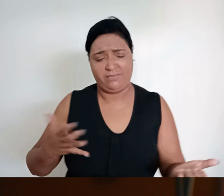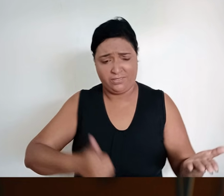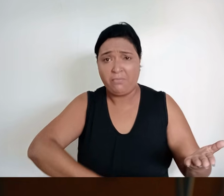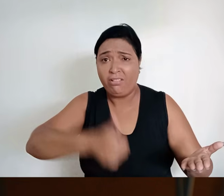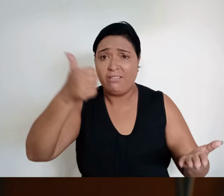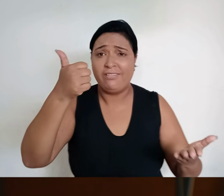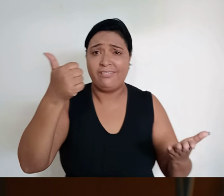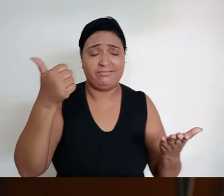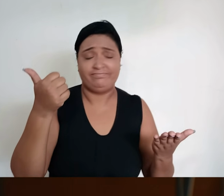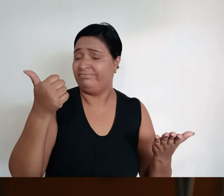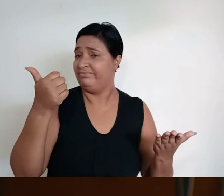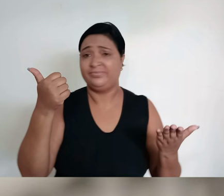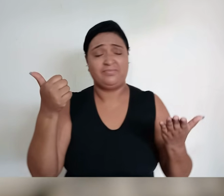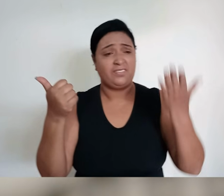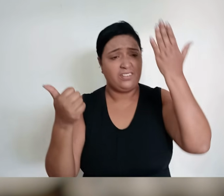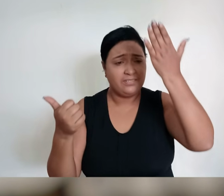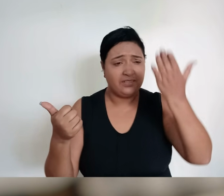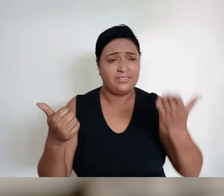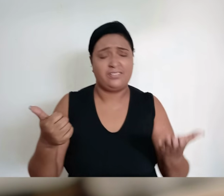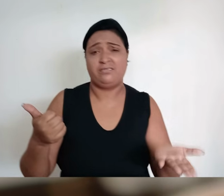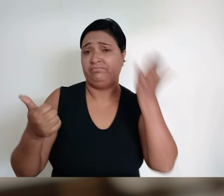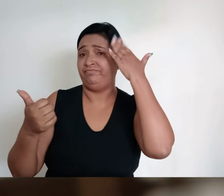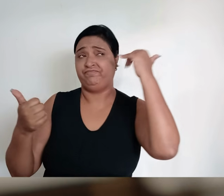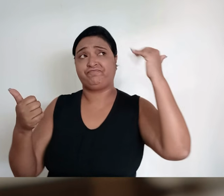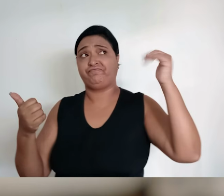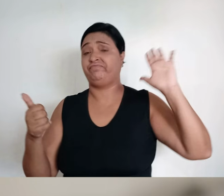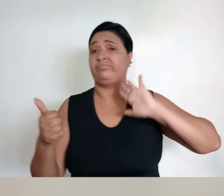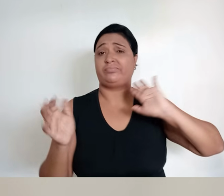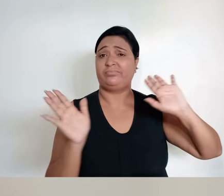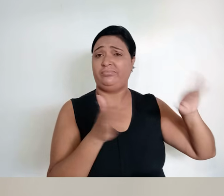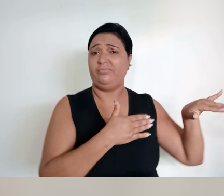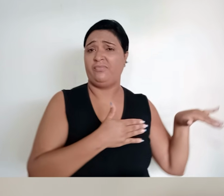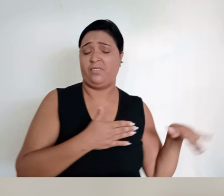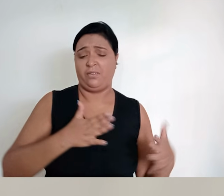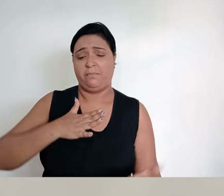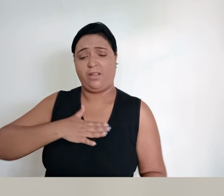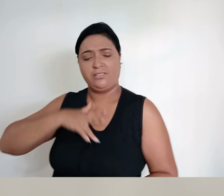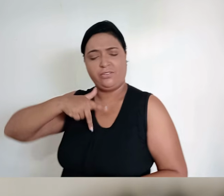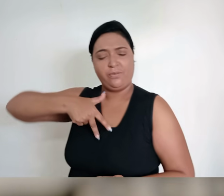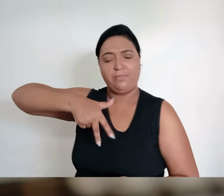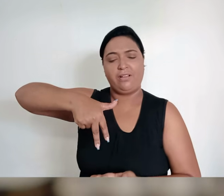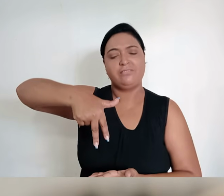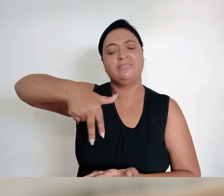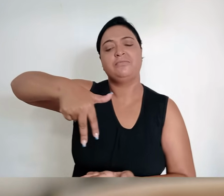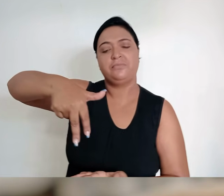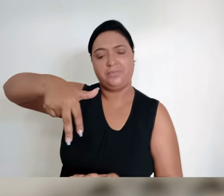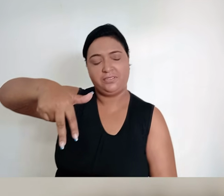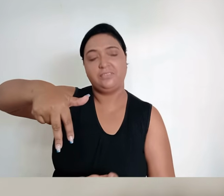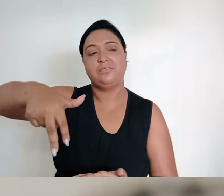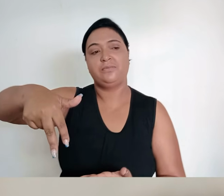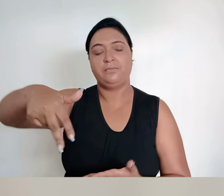seu melhor, que você é um sucesso. Mas se eu passo por